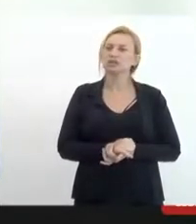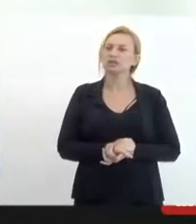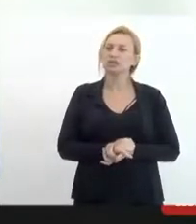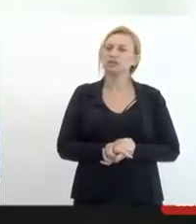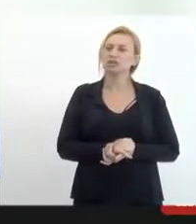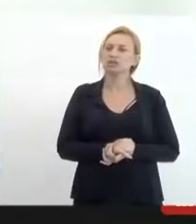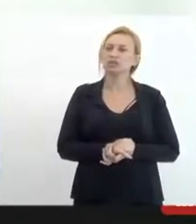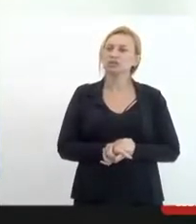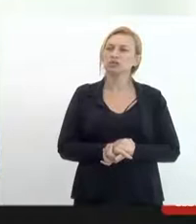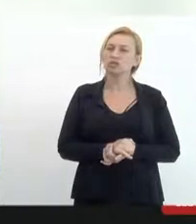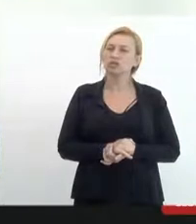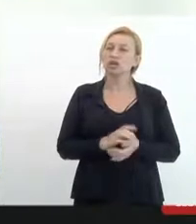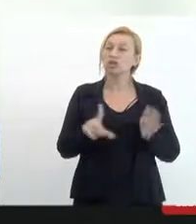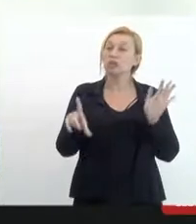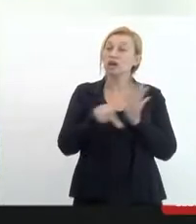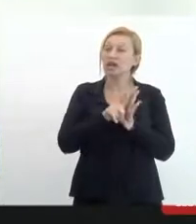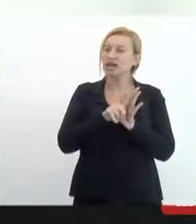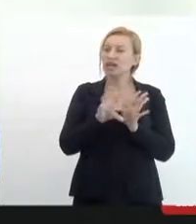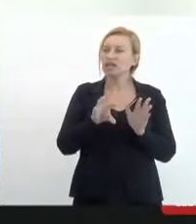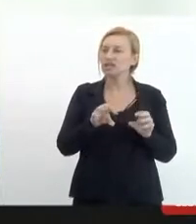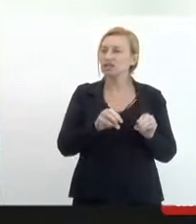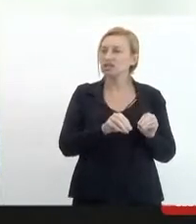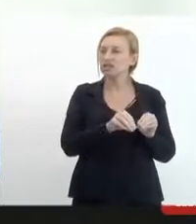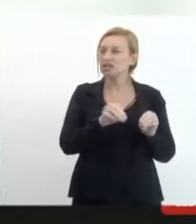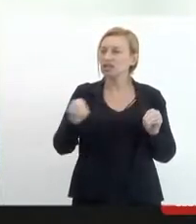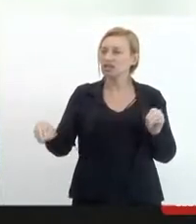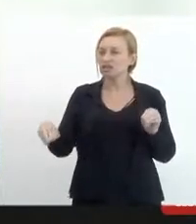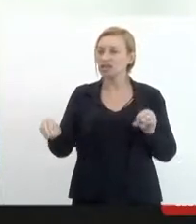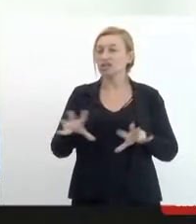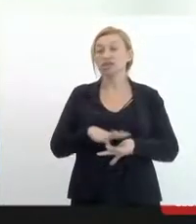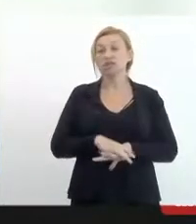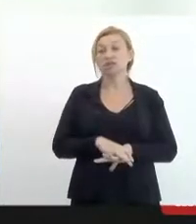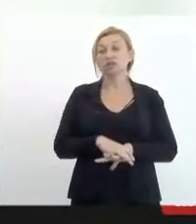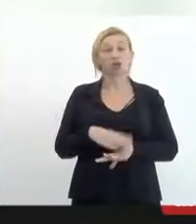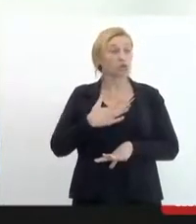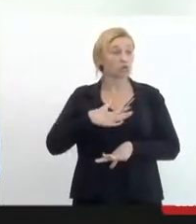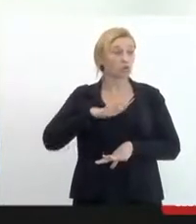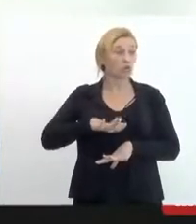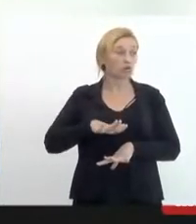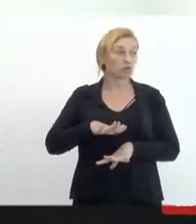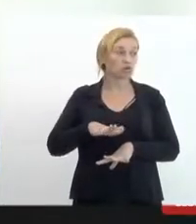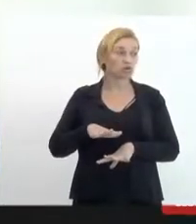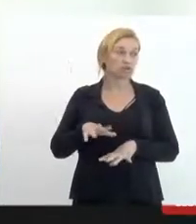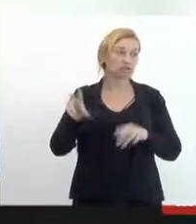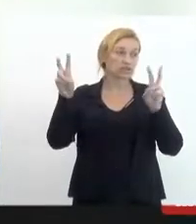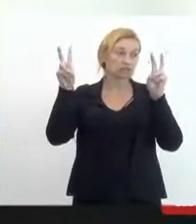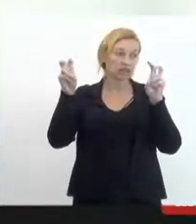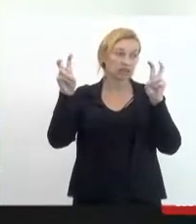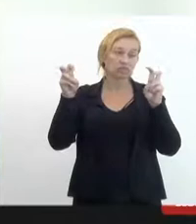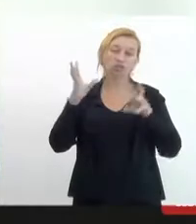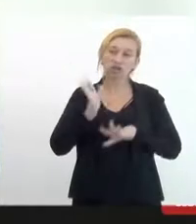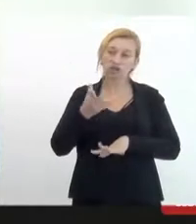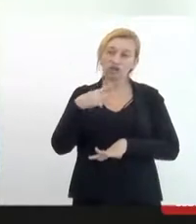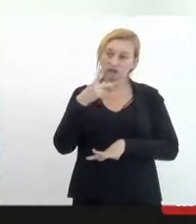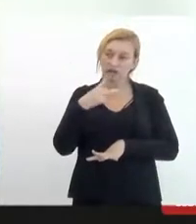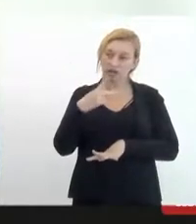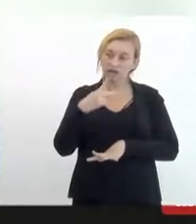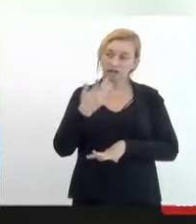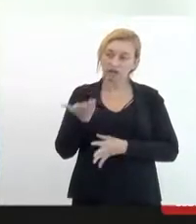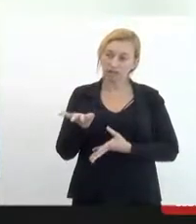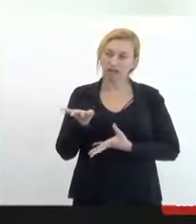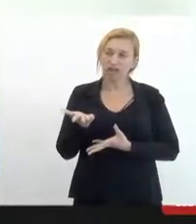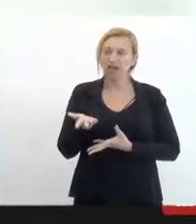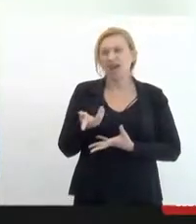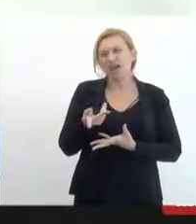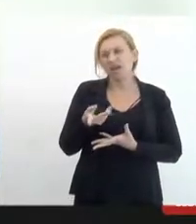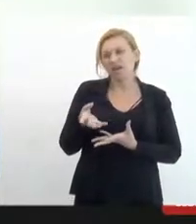sobre se ter uma lei de transação. E eu não gosto desse termo, já falei, transação soa mal